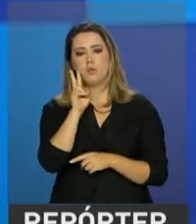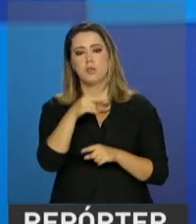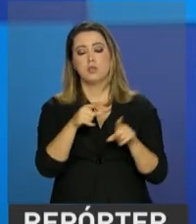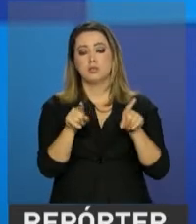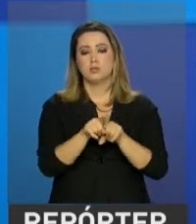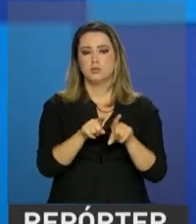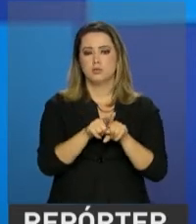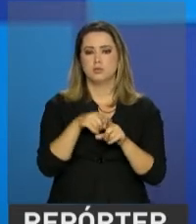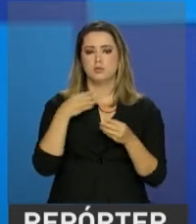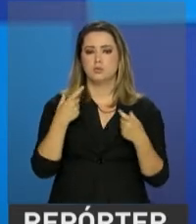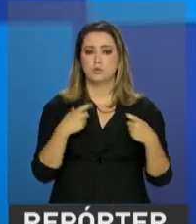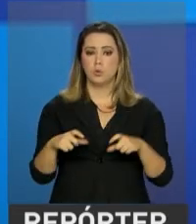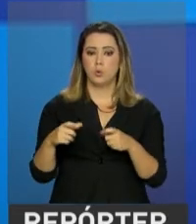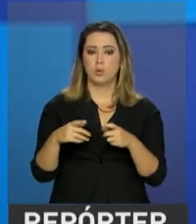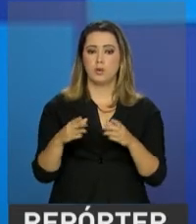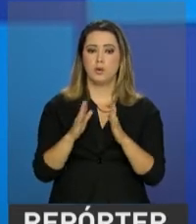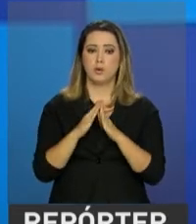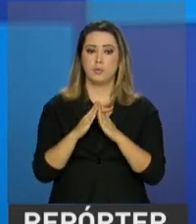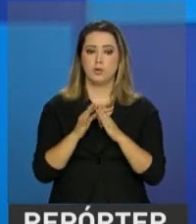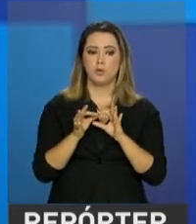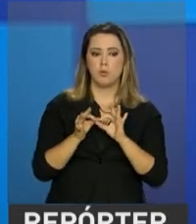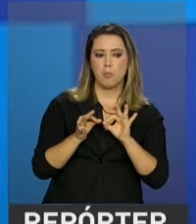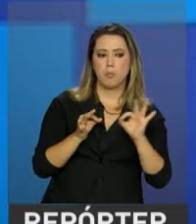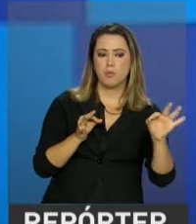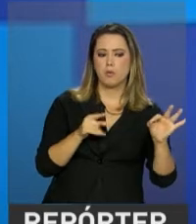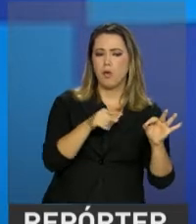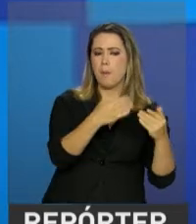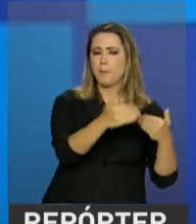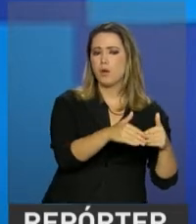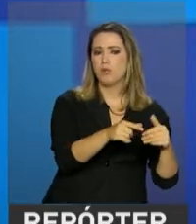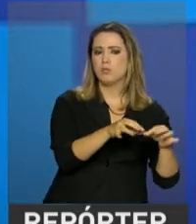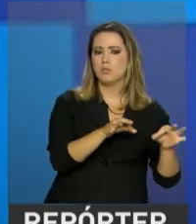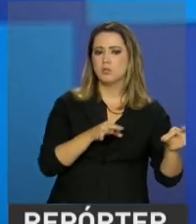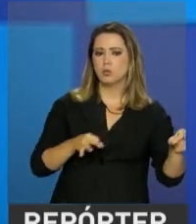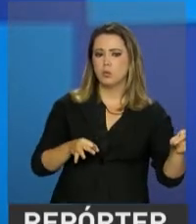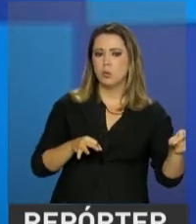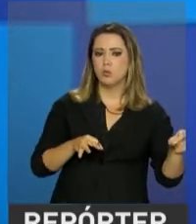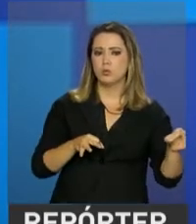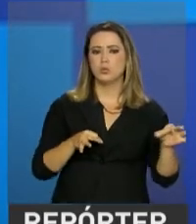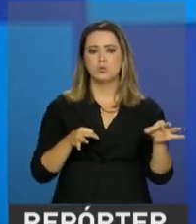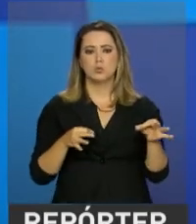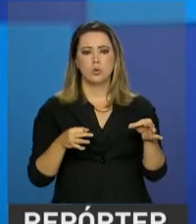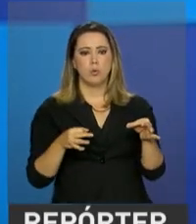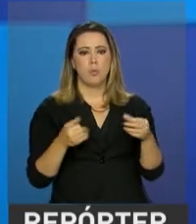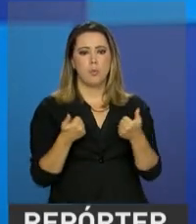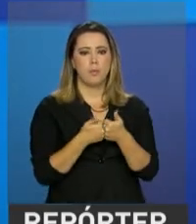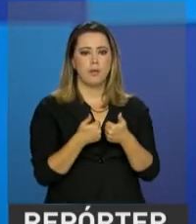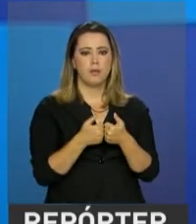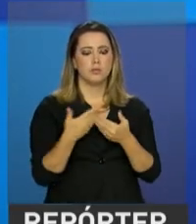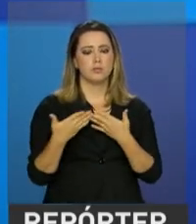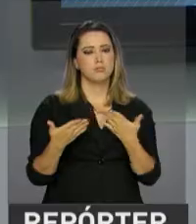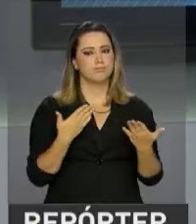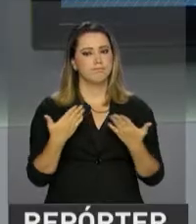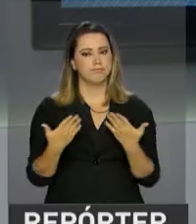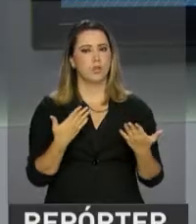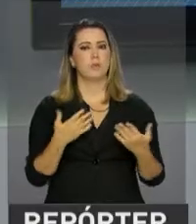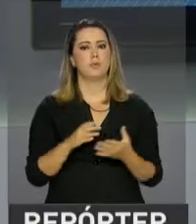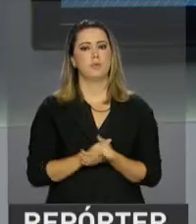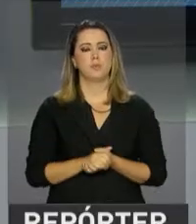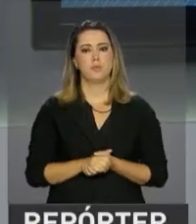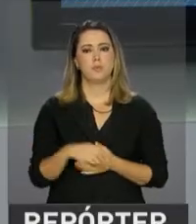relação o índice mora e de onde vai se deslocar no dia da prova até o local de aplicação